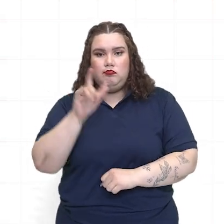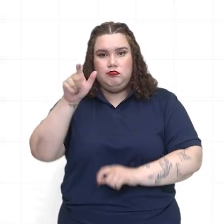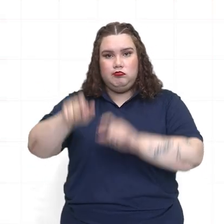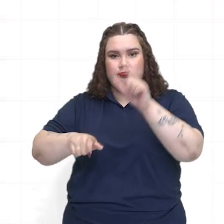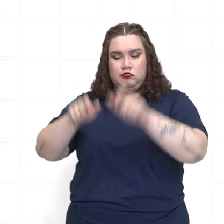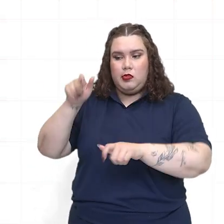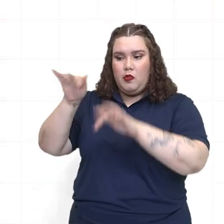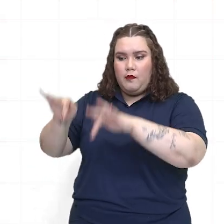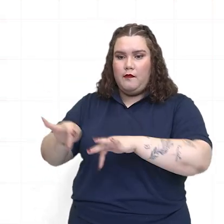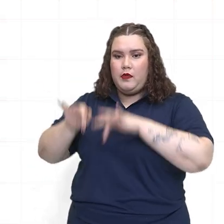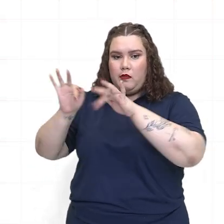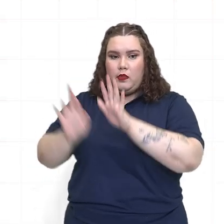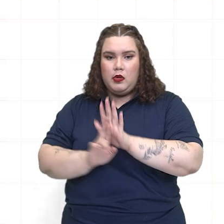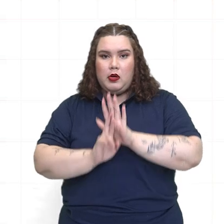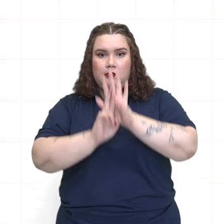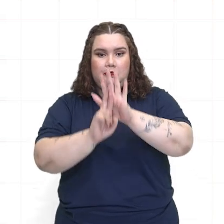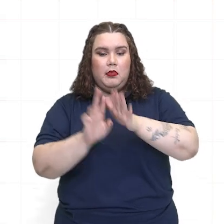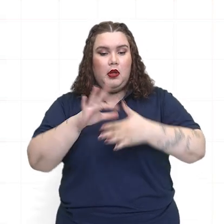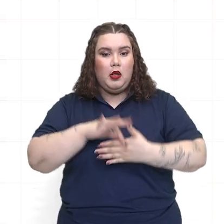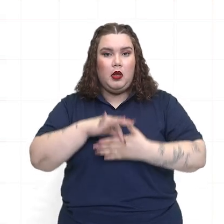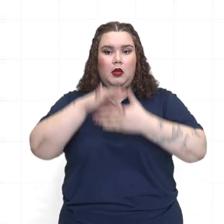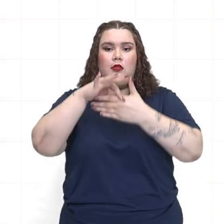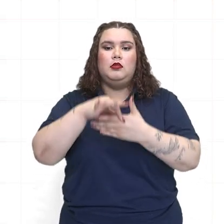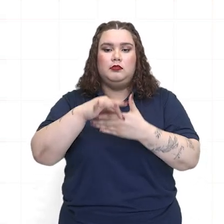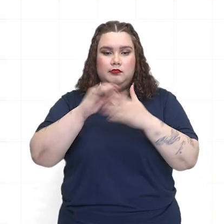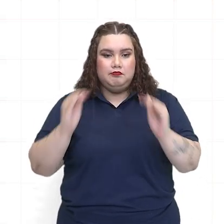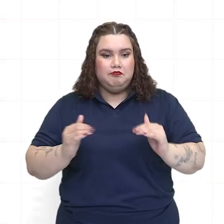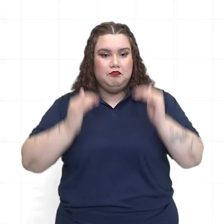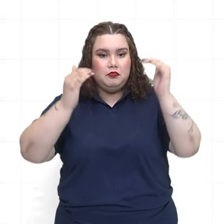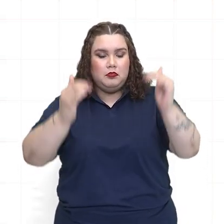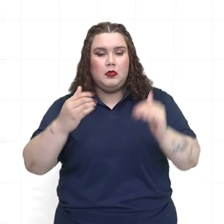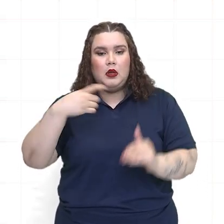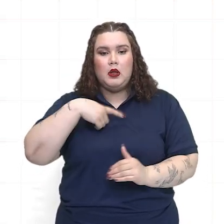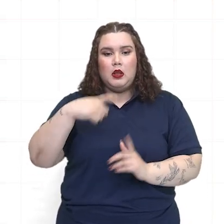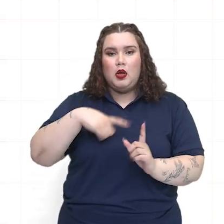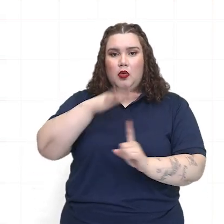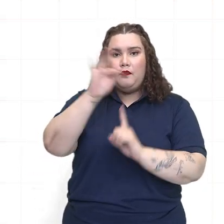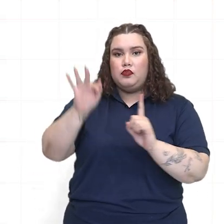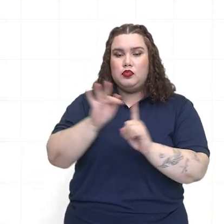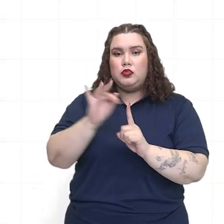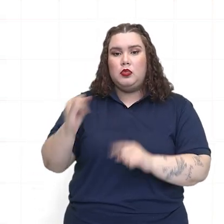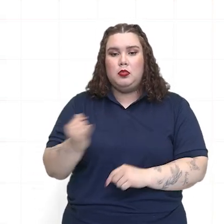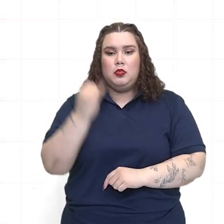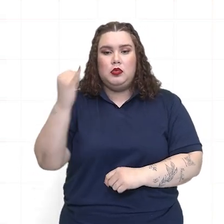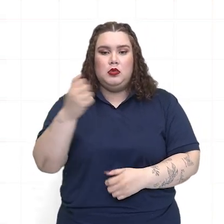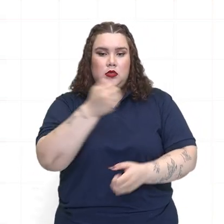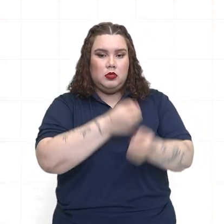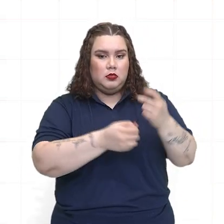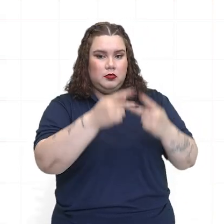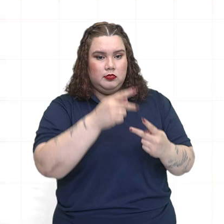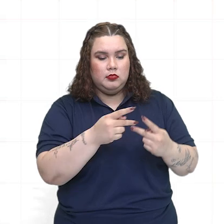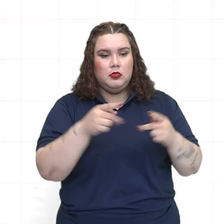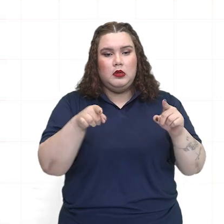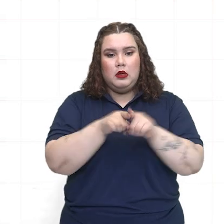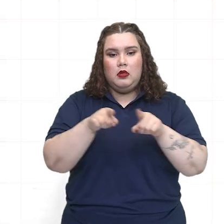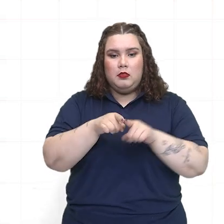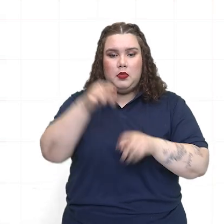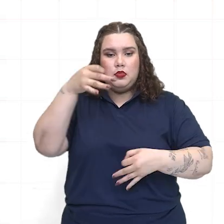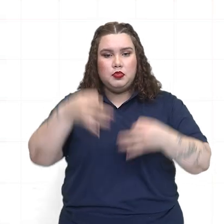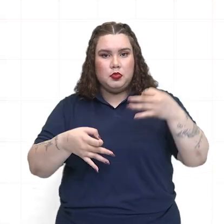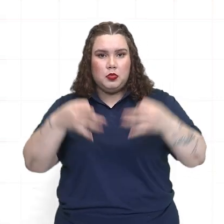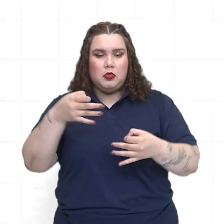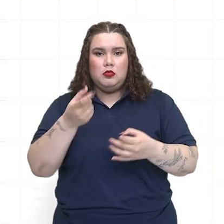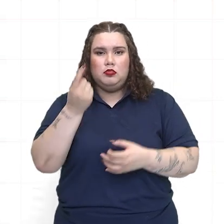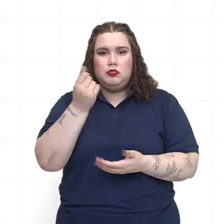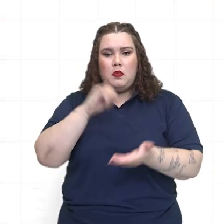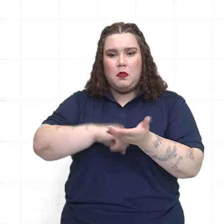eram líderes supremos em suas terras, desempenhando papéis cruciais na administração, incluindo o